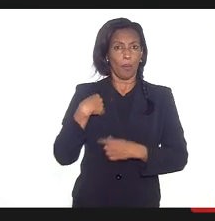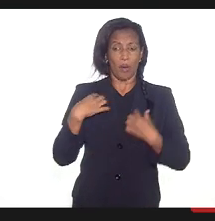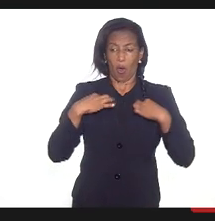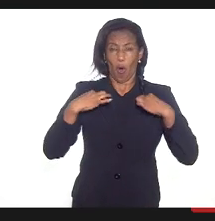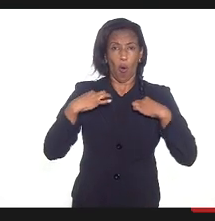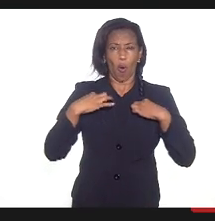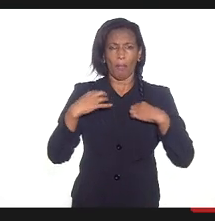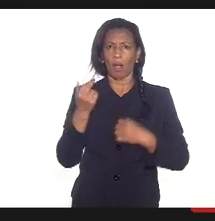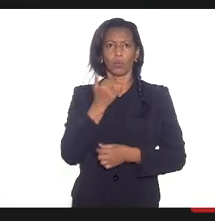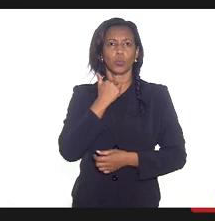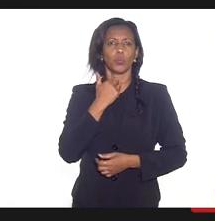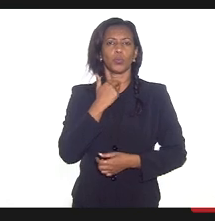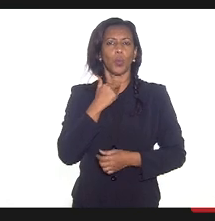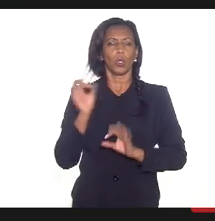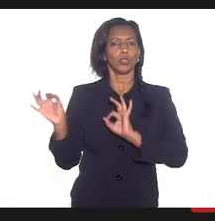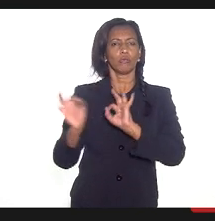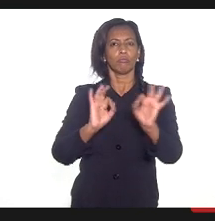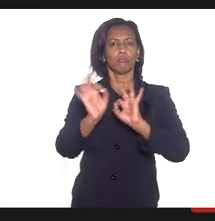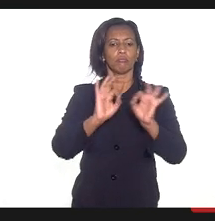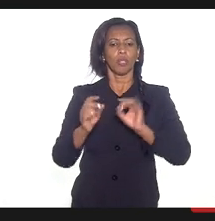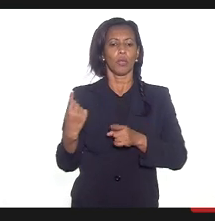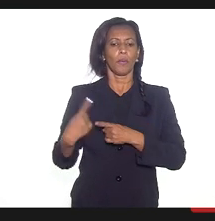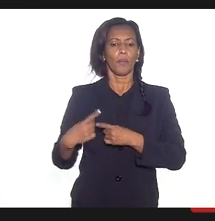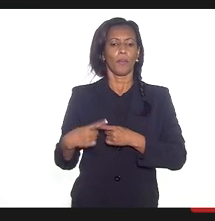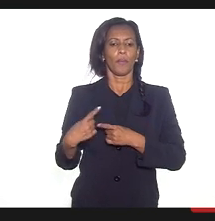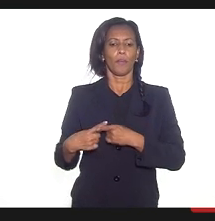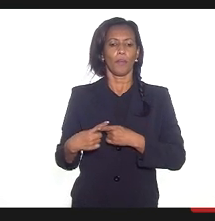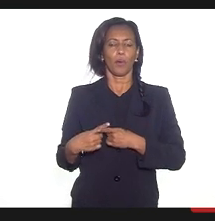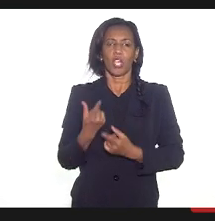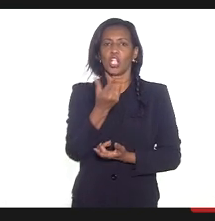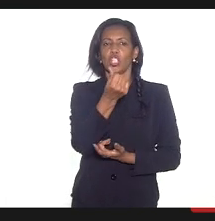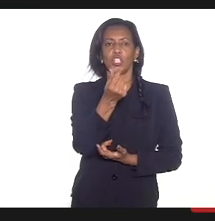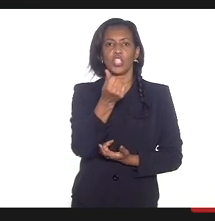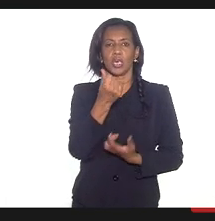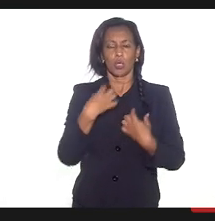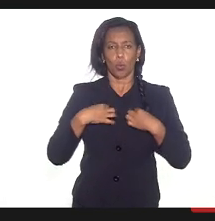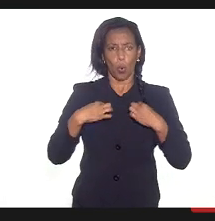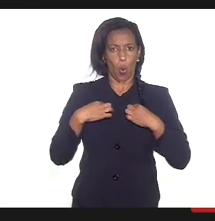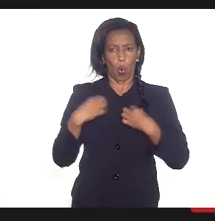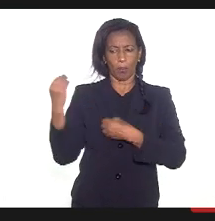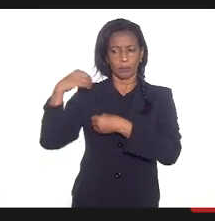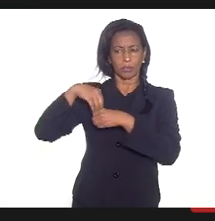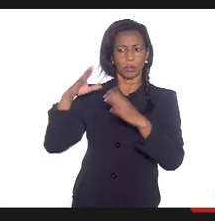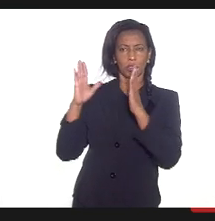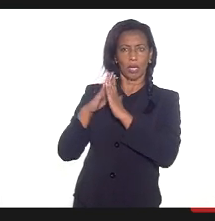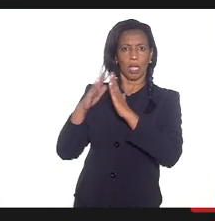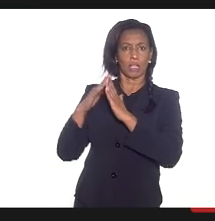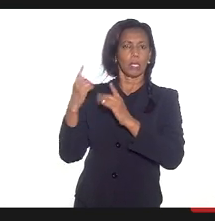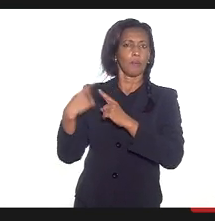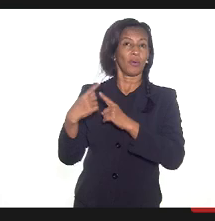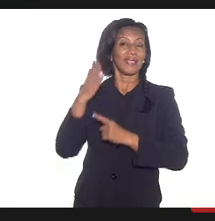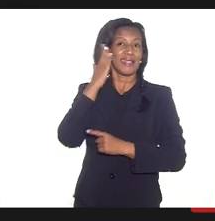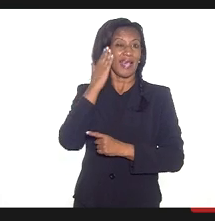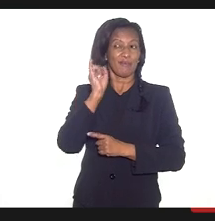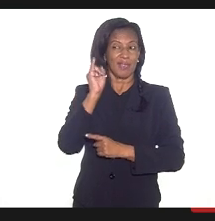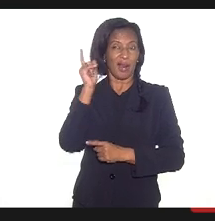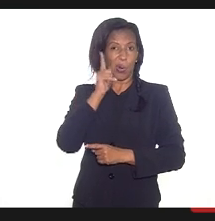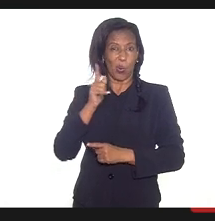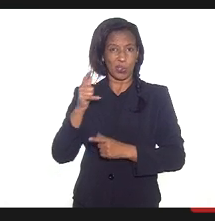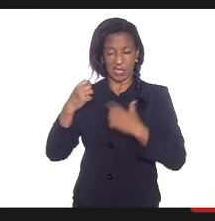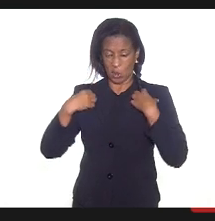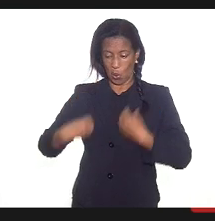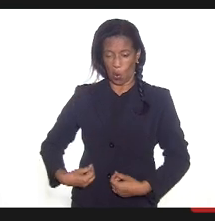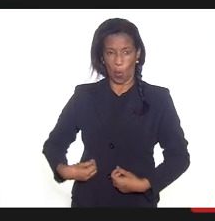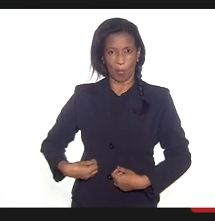ela vestir, porque não deixa nem dinheiro nem roupa dentro de casa, porque sabe que se ela tiver uma peça de roupa e um dinheiro, ela